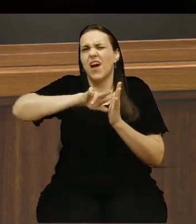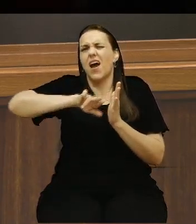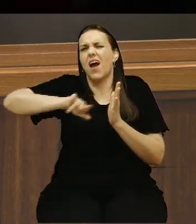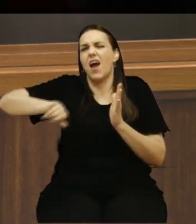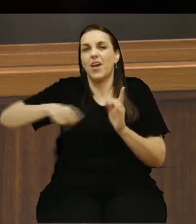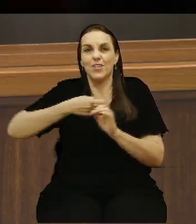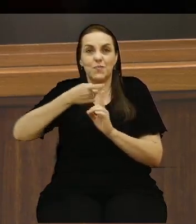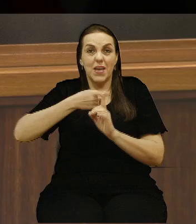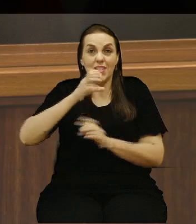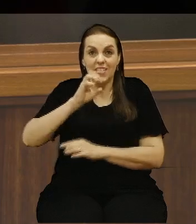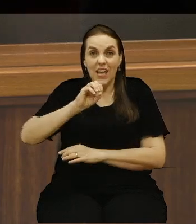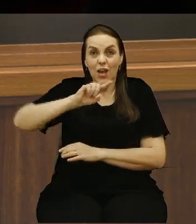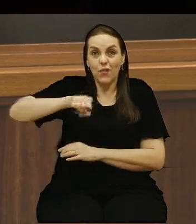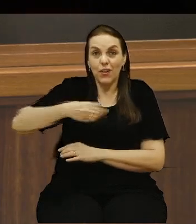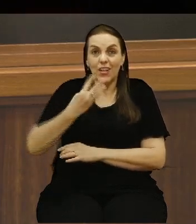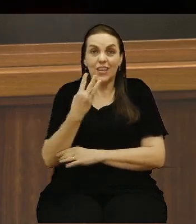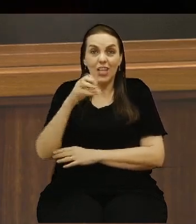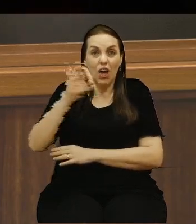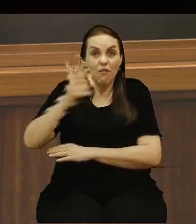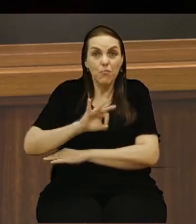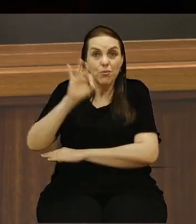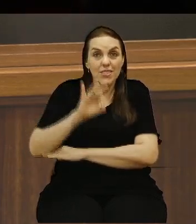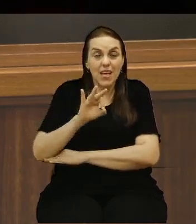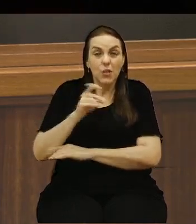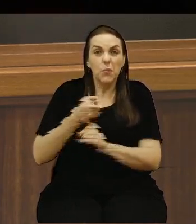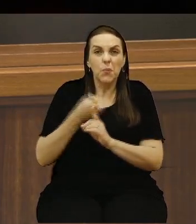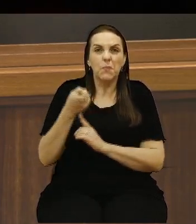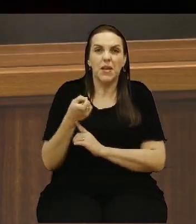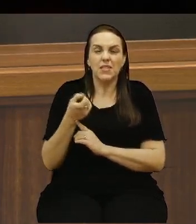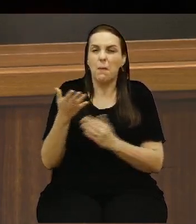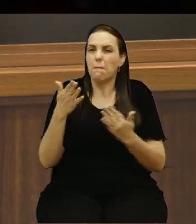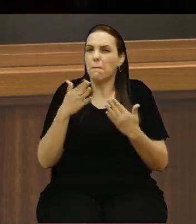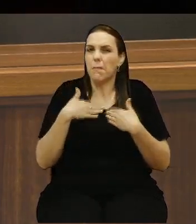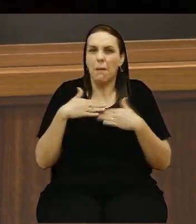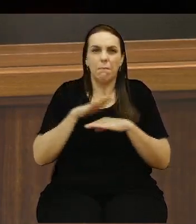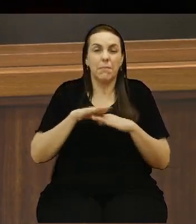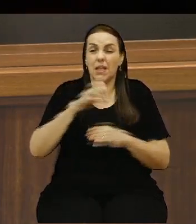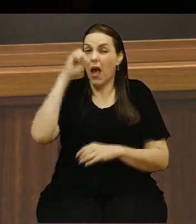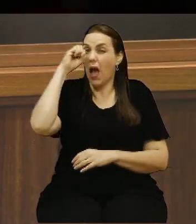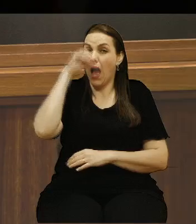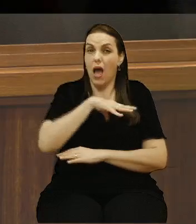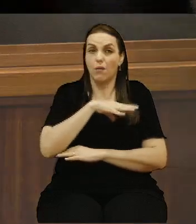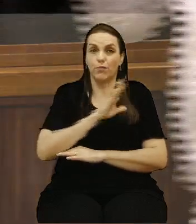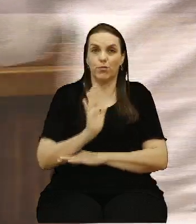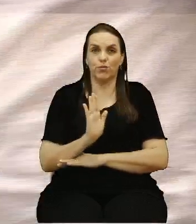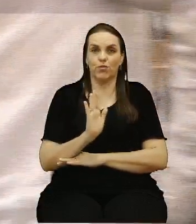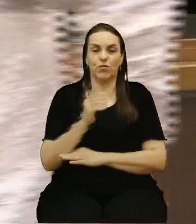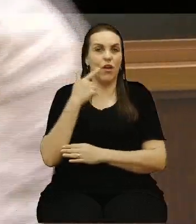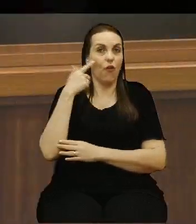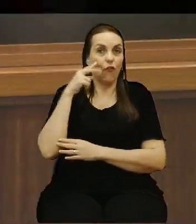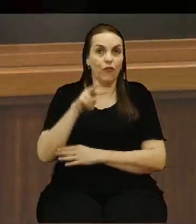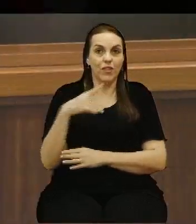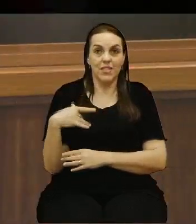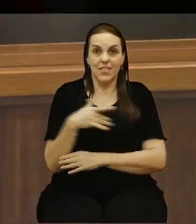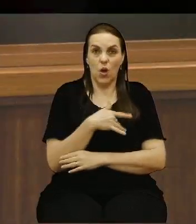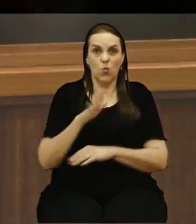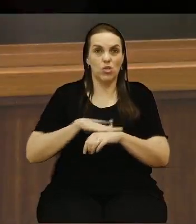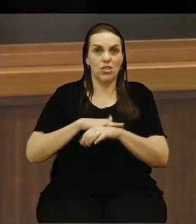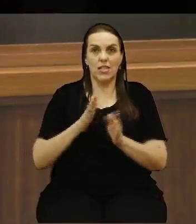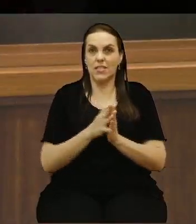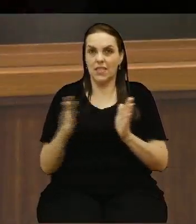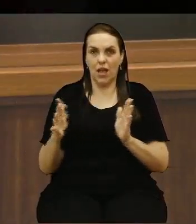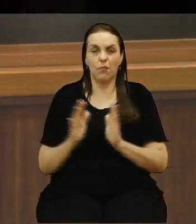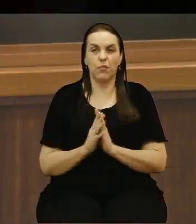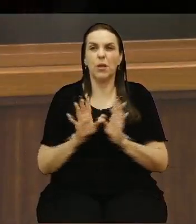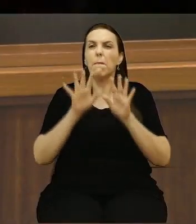com 0,39% ao mês. Isso, para mim, foi a coisa mais absurda que eu vi da saúde nesse tempo. E ainda pior, já